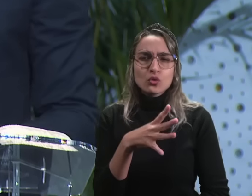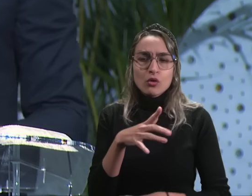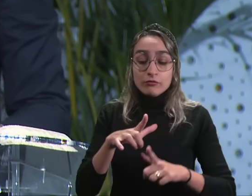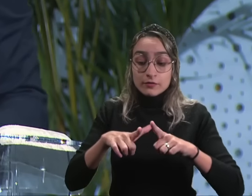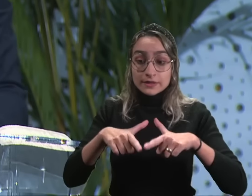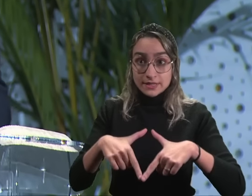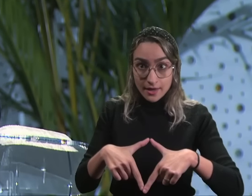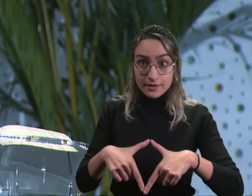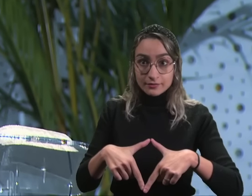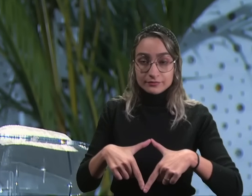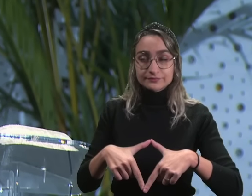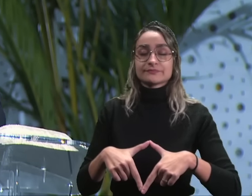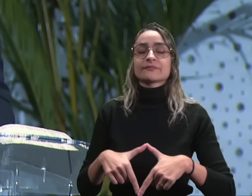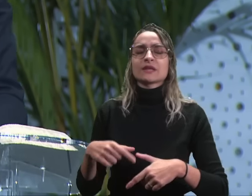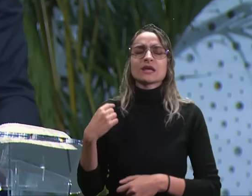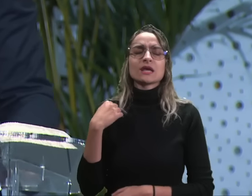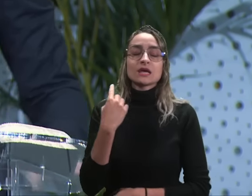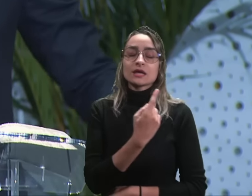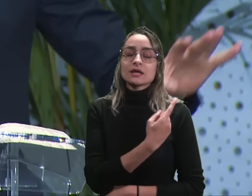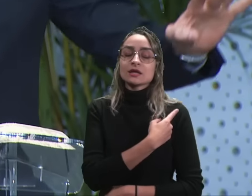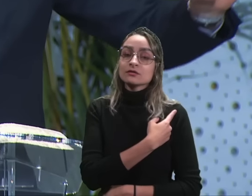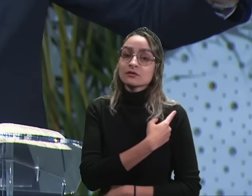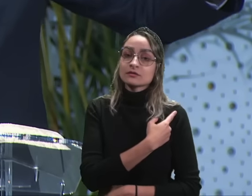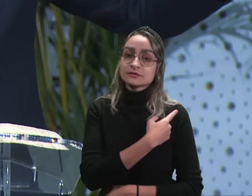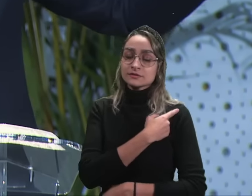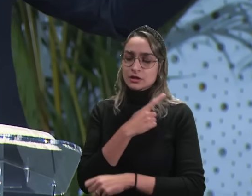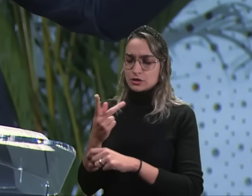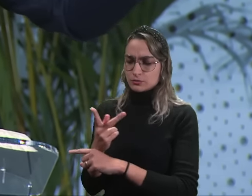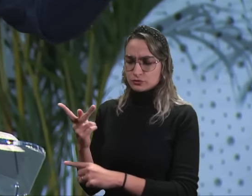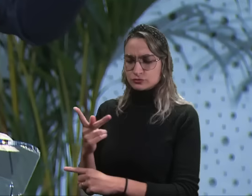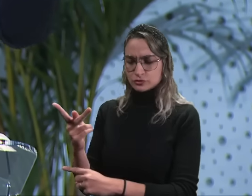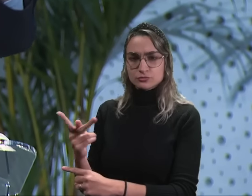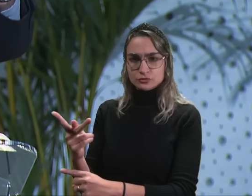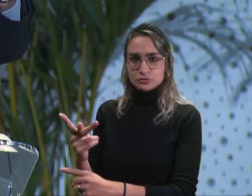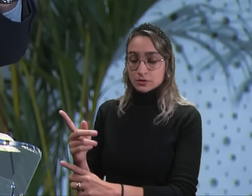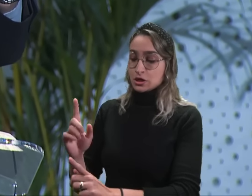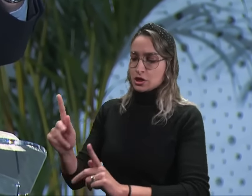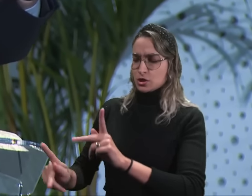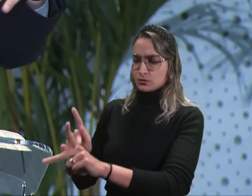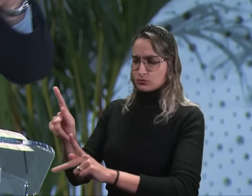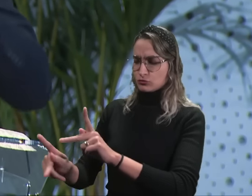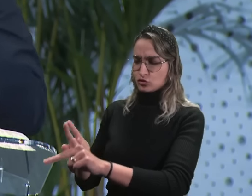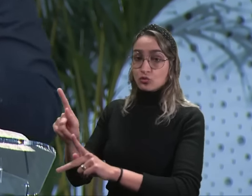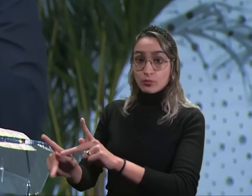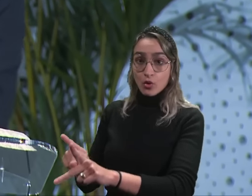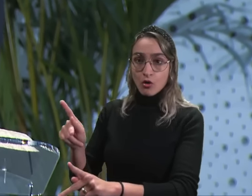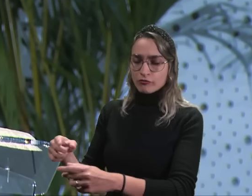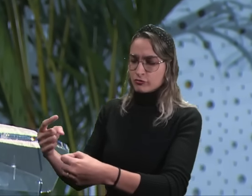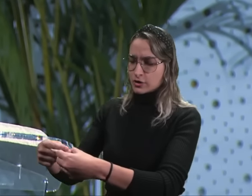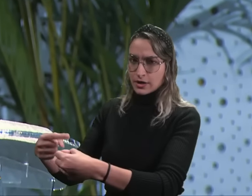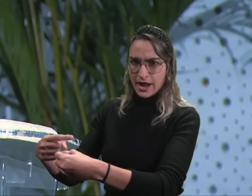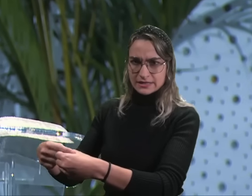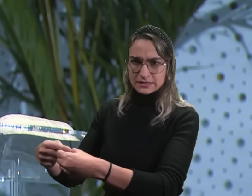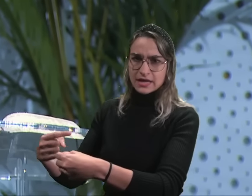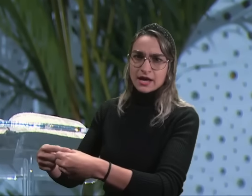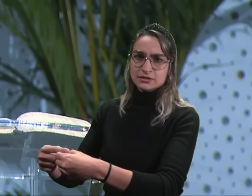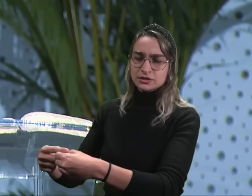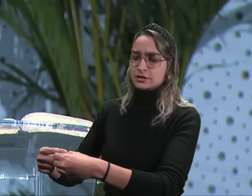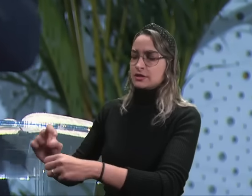quero tratar com você hoje é que quando o povo partiu de Mara depois de haver passado um mar